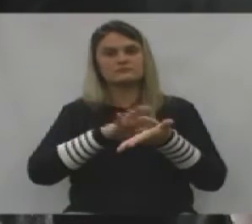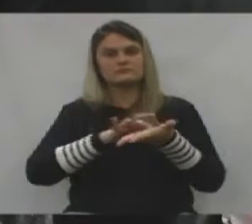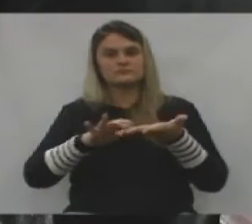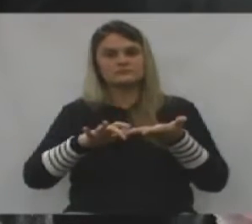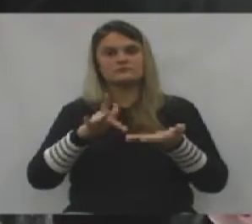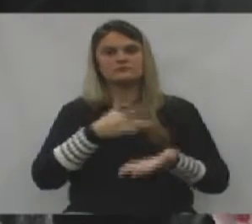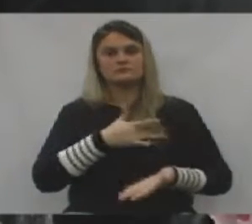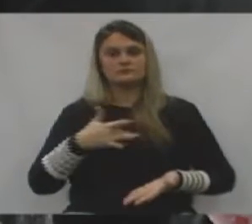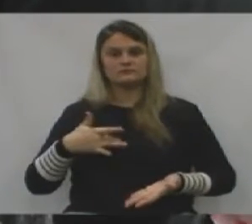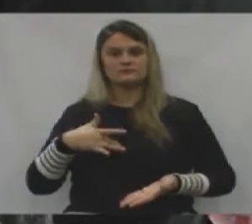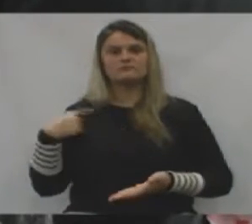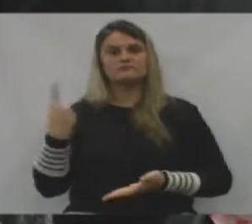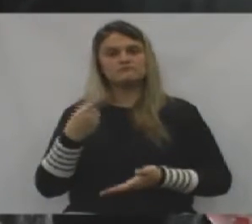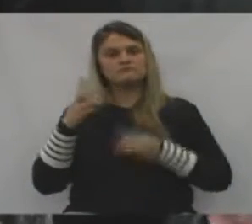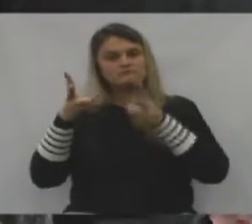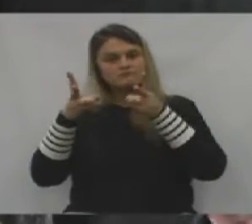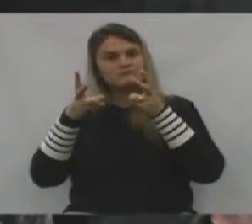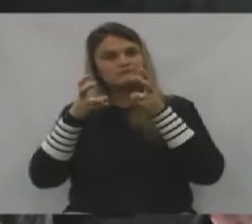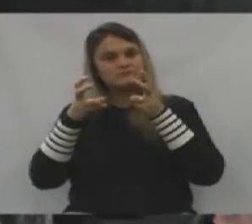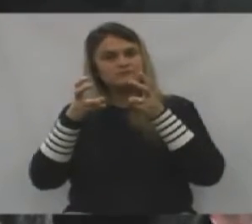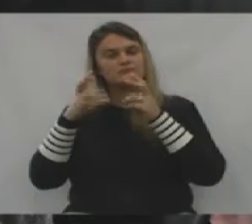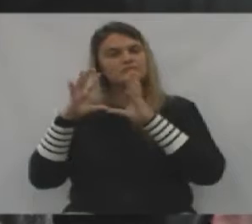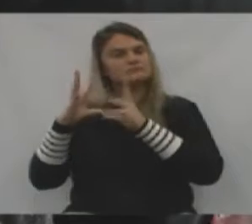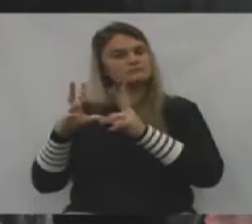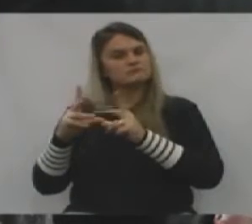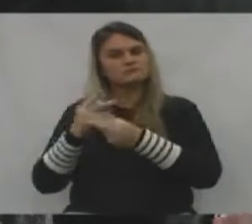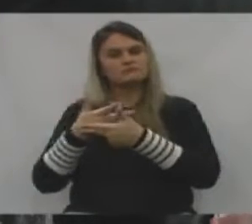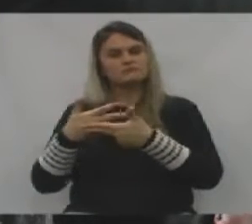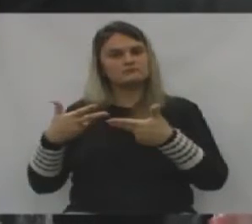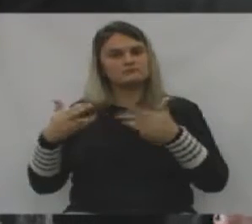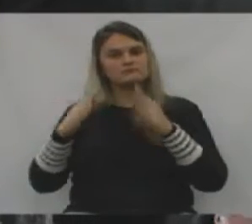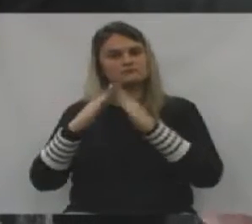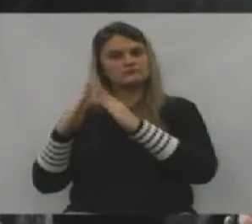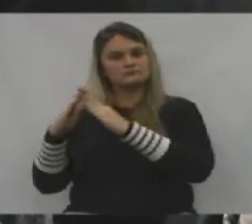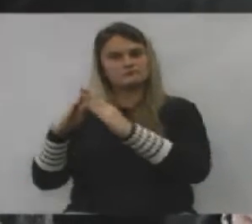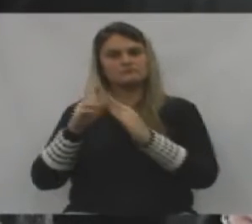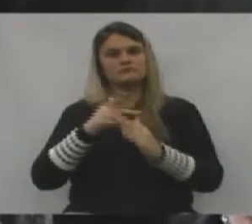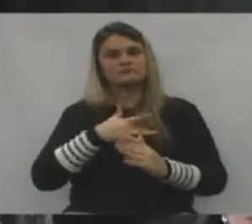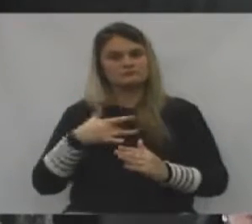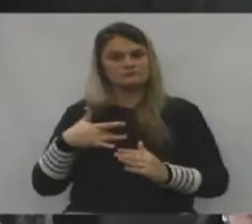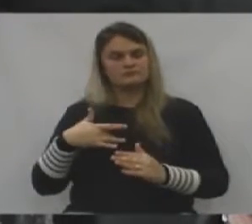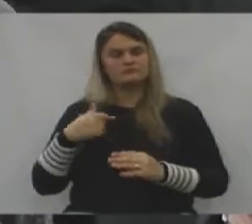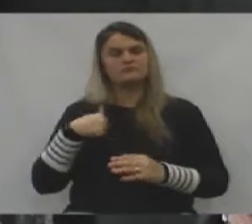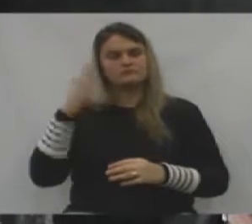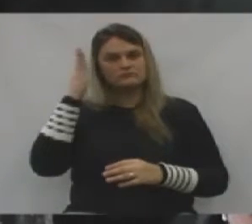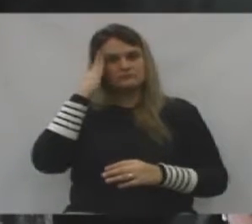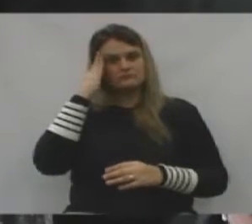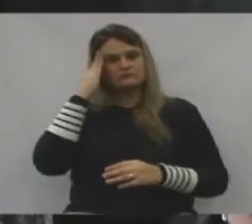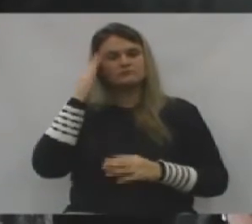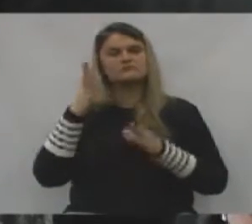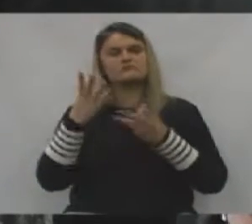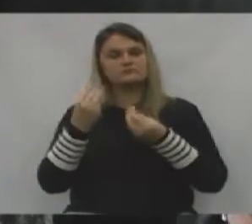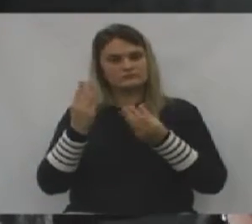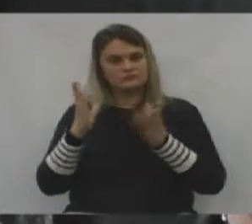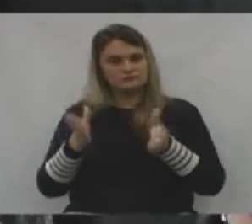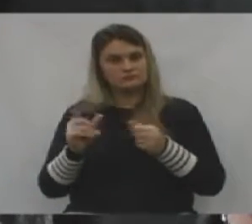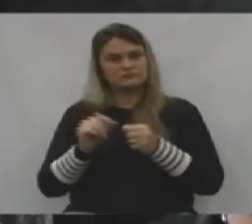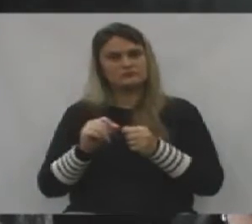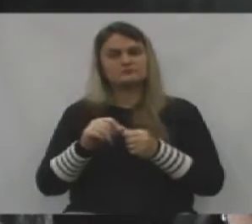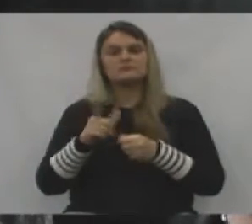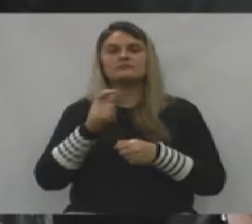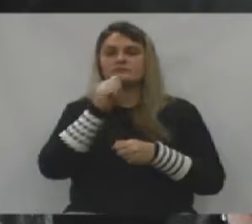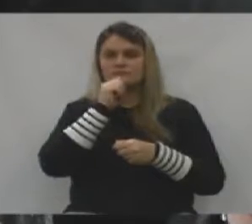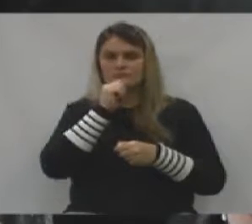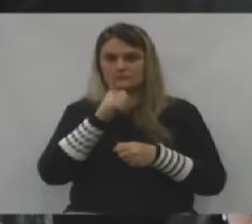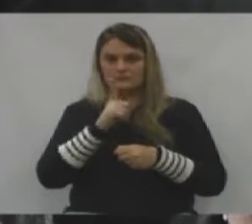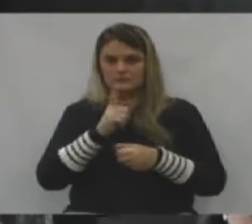Saúde, que nós temos acompanhado em todos os postos. Eu sei que muito já foi feito, muito tem